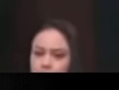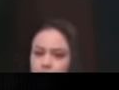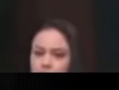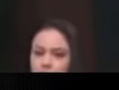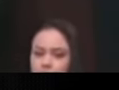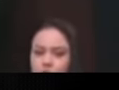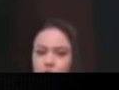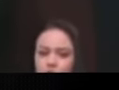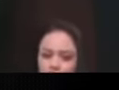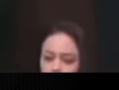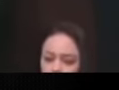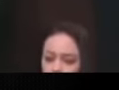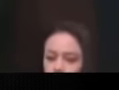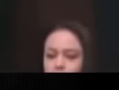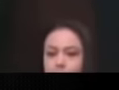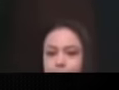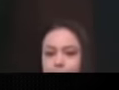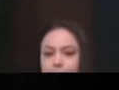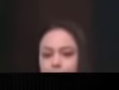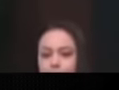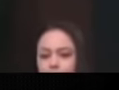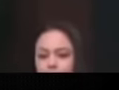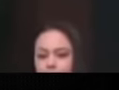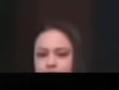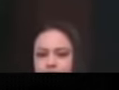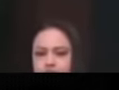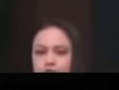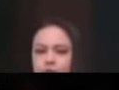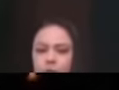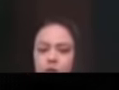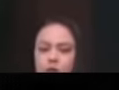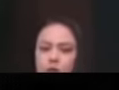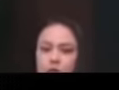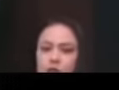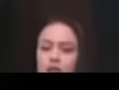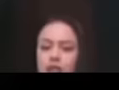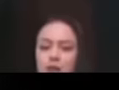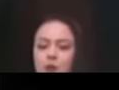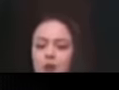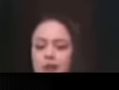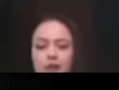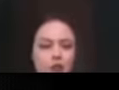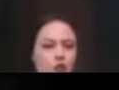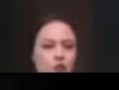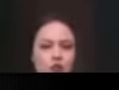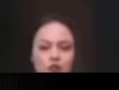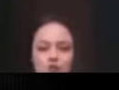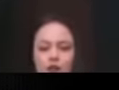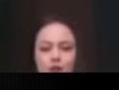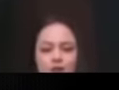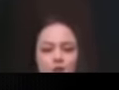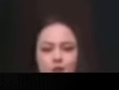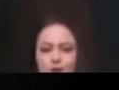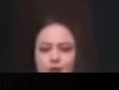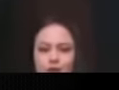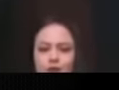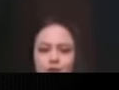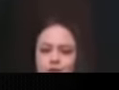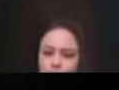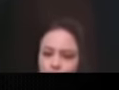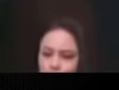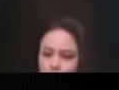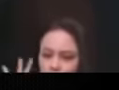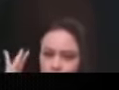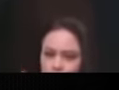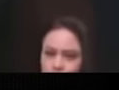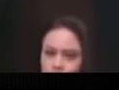de infraestrutura do próprio Poder Judiciário, porque as causas tributárias virão todas de reclamação. Toda vez que a Fazenda obtiver uma